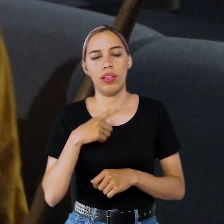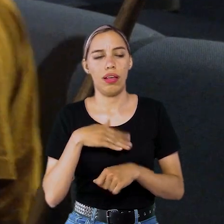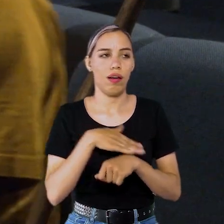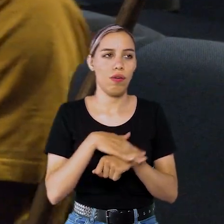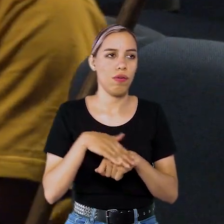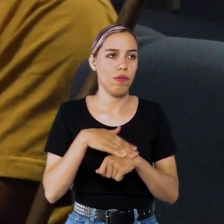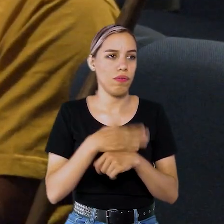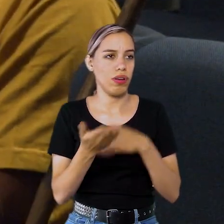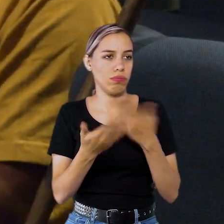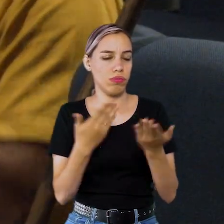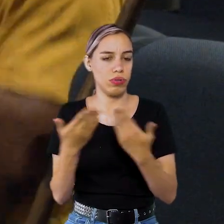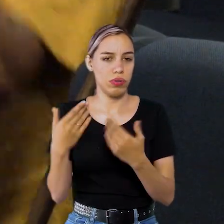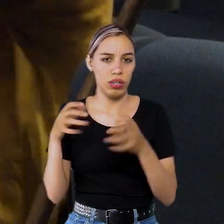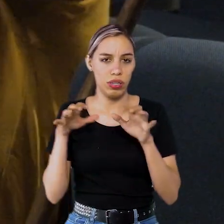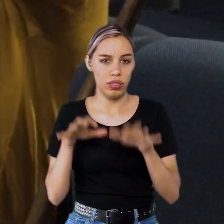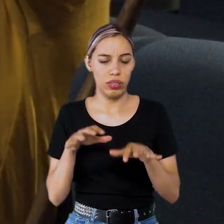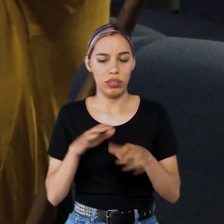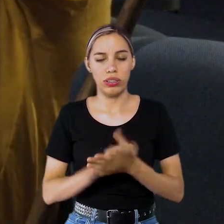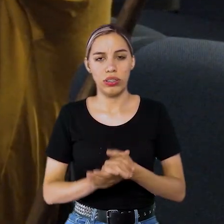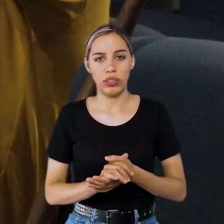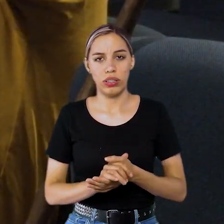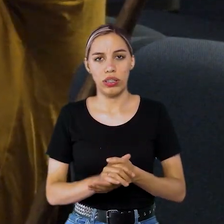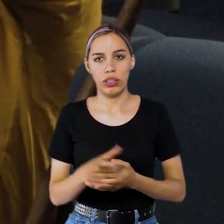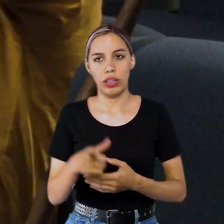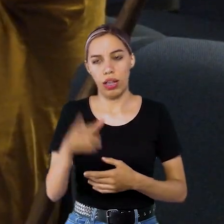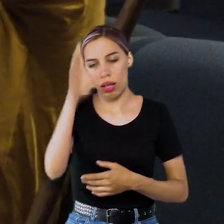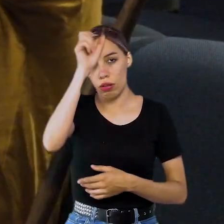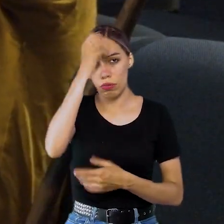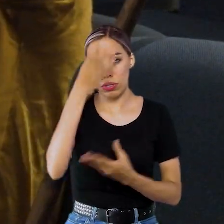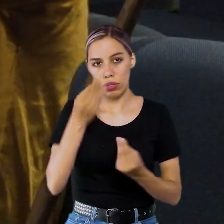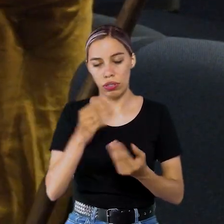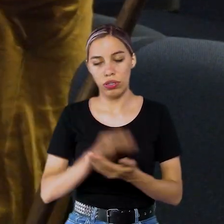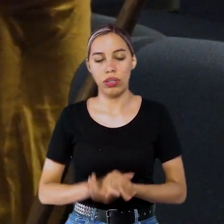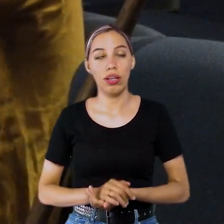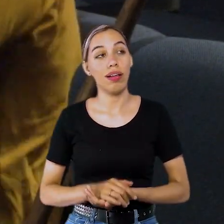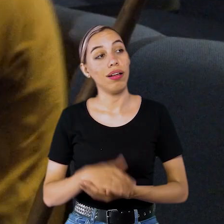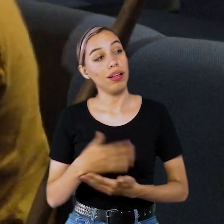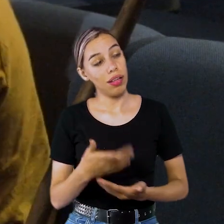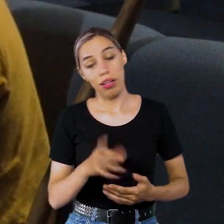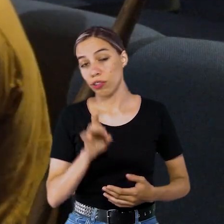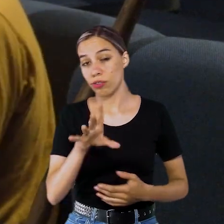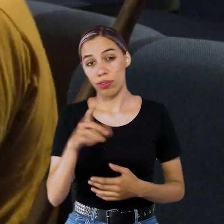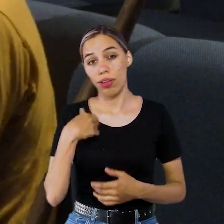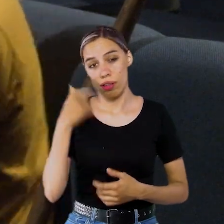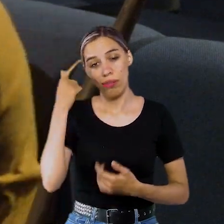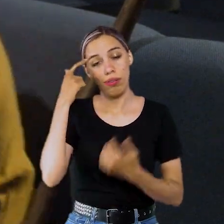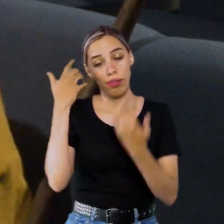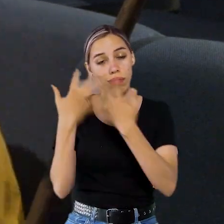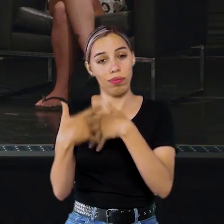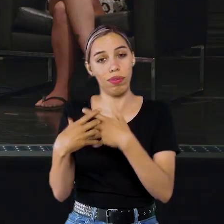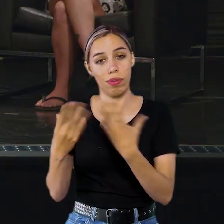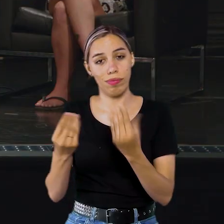diálogo, ouvindo tanta sabedoria. Então, é isso assim, que eu fiquei refletindo muito.